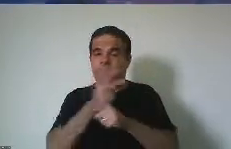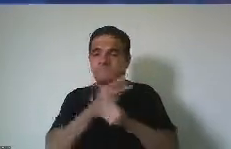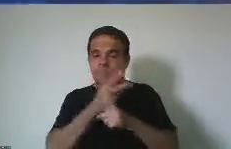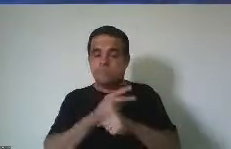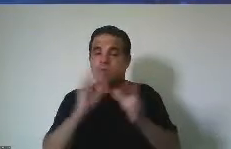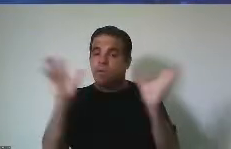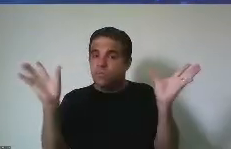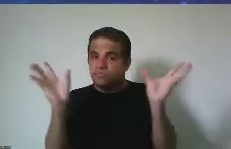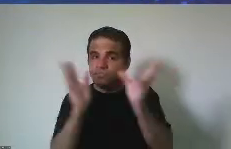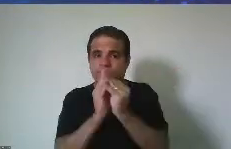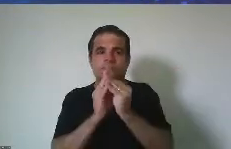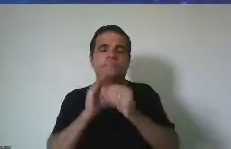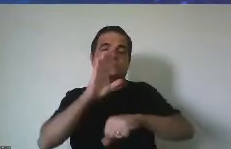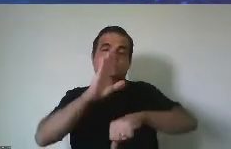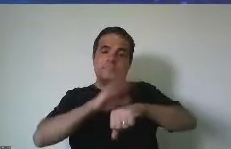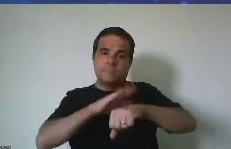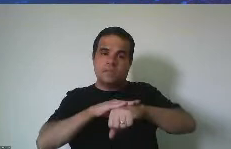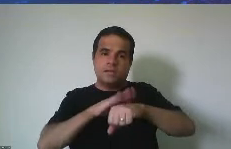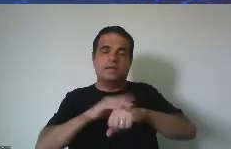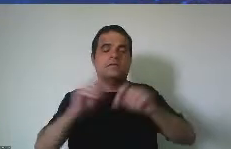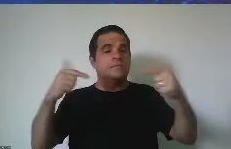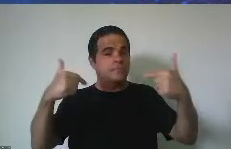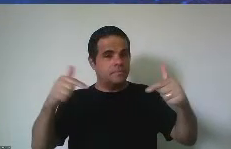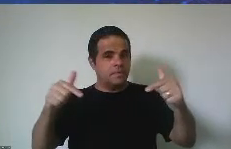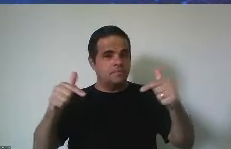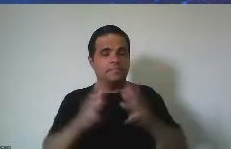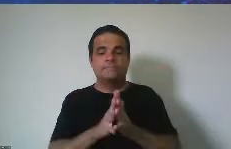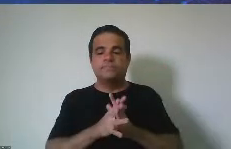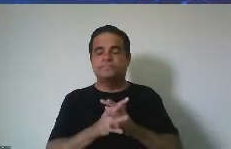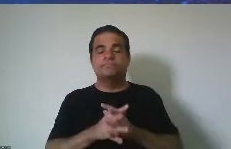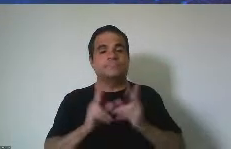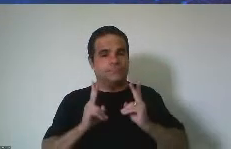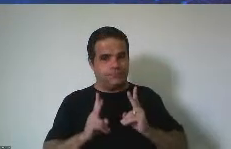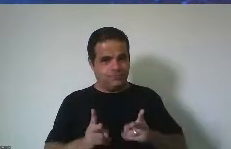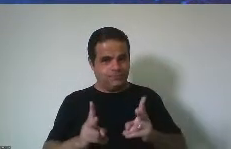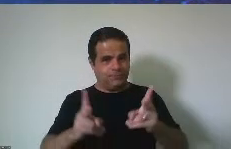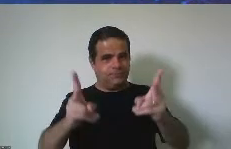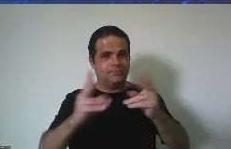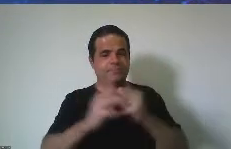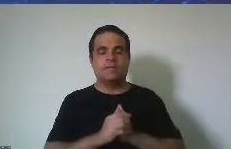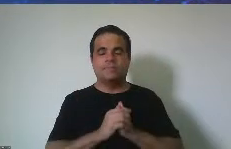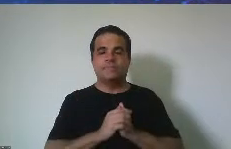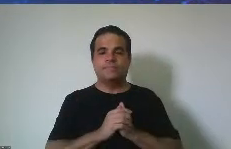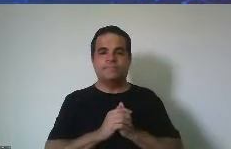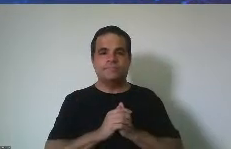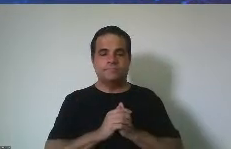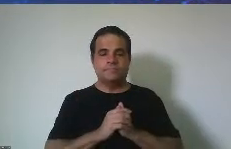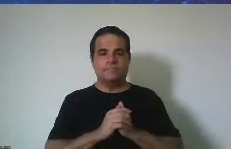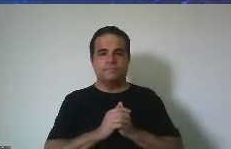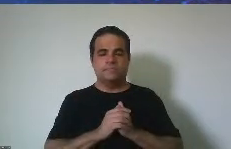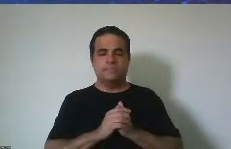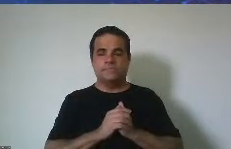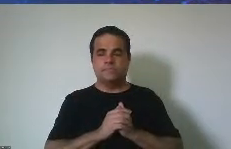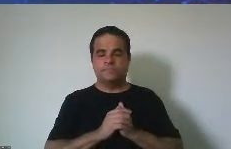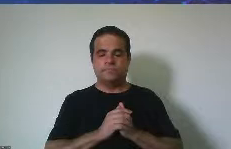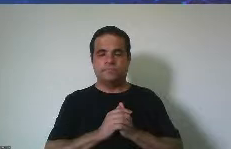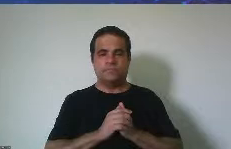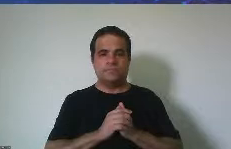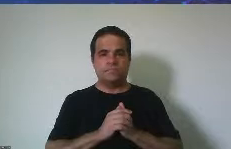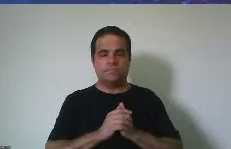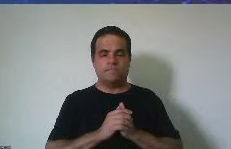sempre o nosso trabalho então vamos em frente comando tá comigo